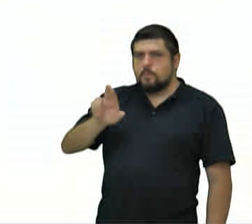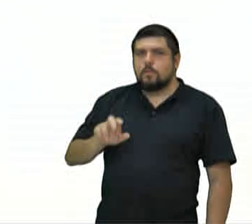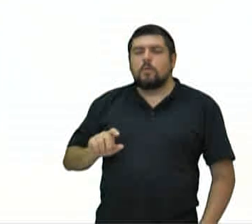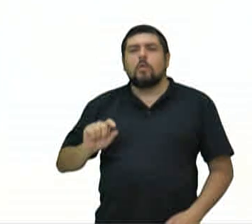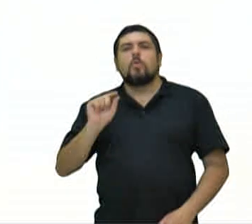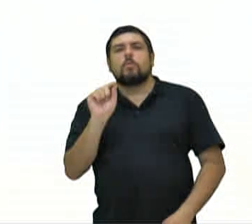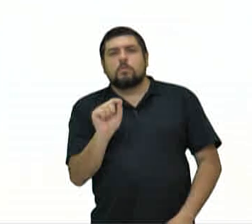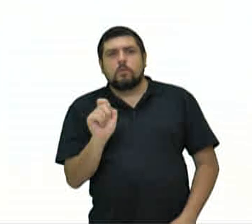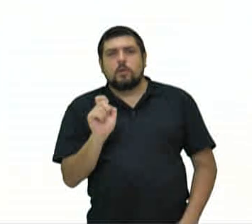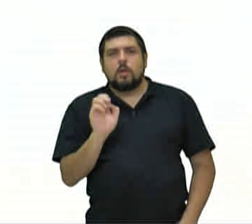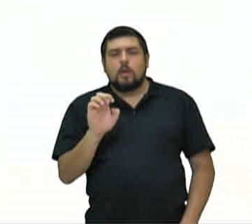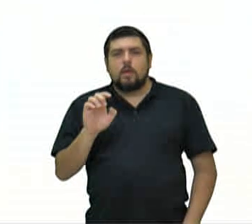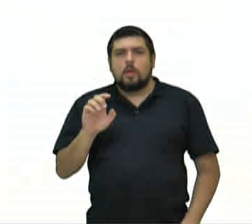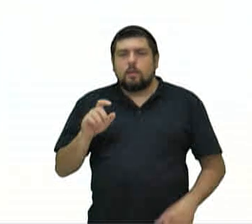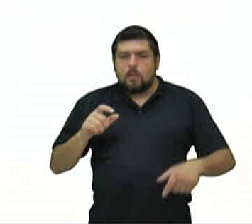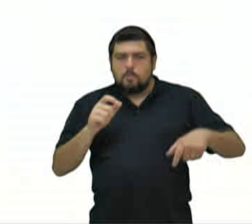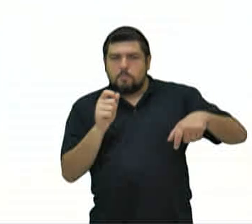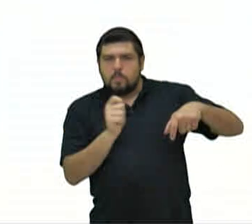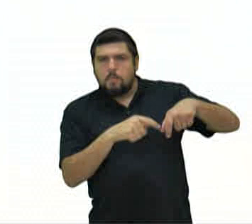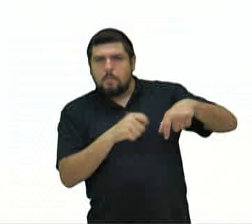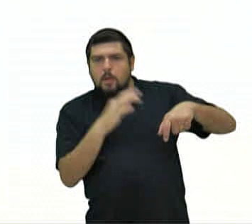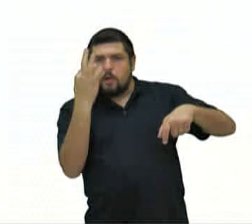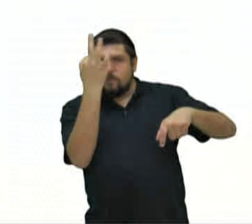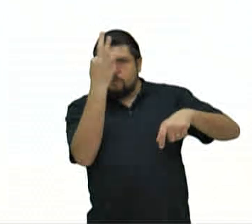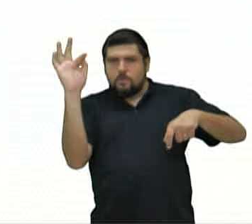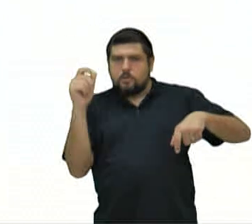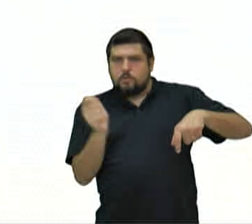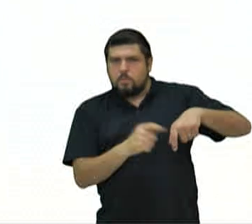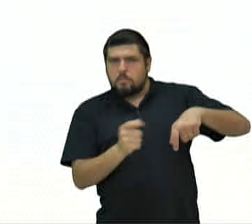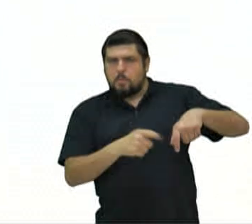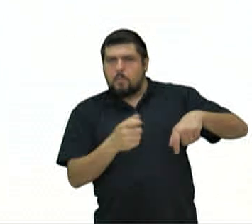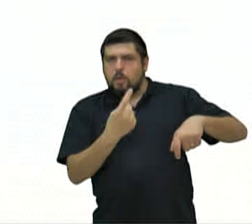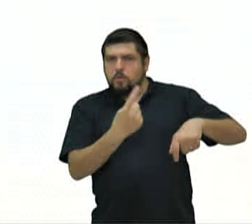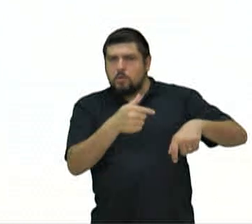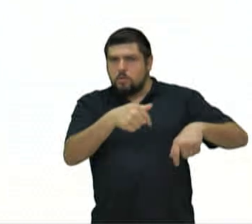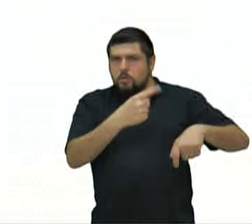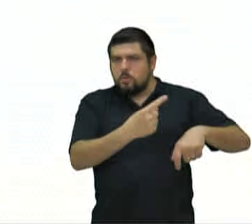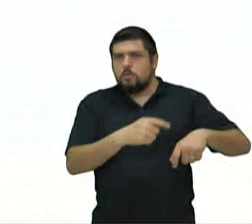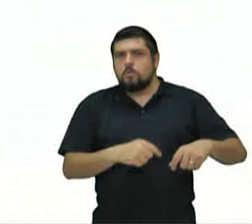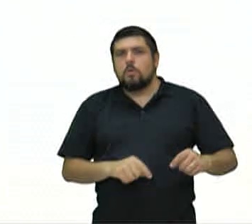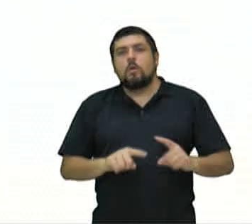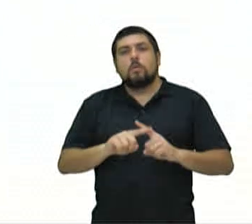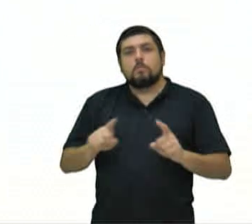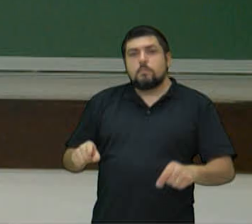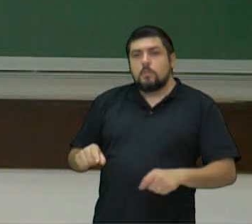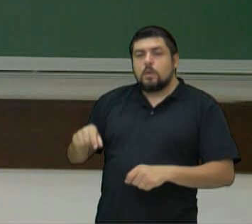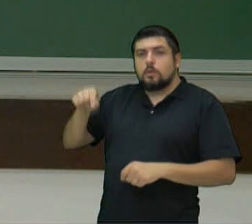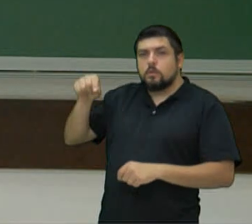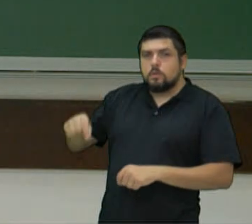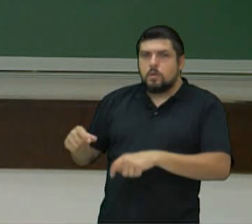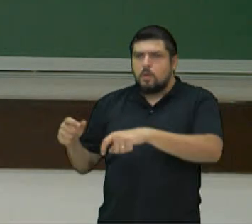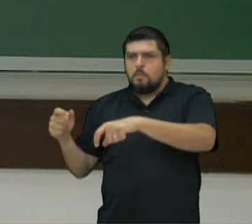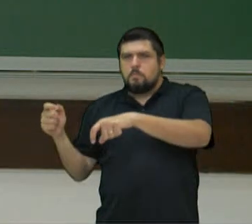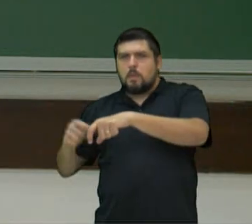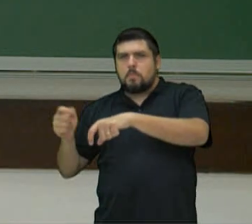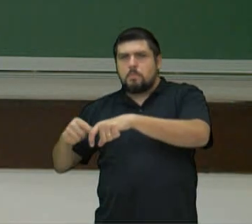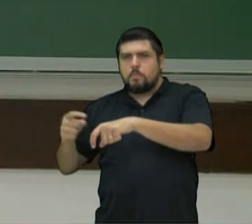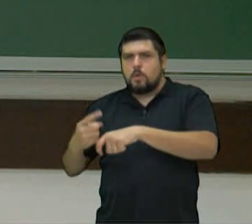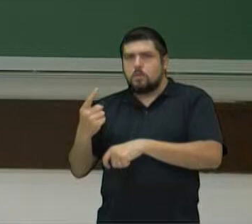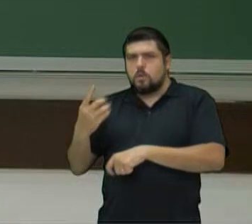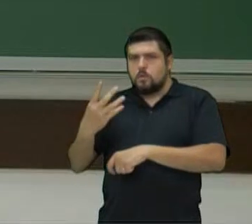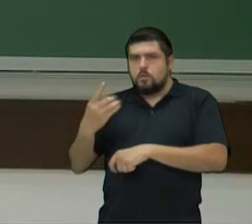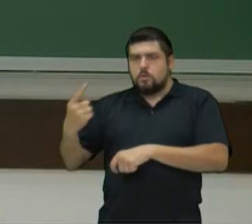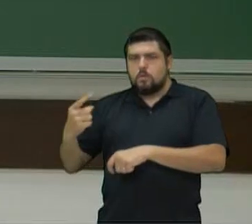Apesar de 171 gols lá, né? No entanto, com 141 gols, essa Copa teve um número melhor de gols